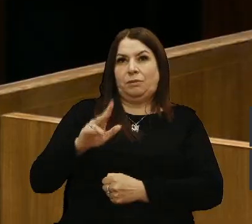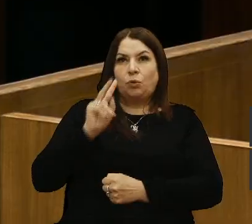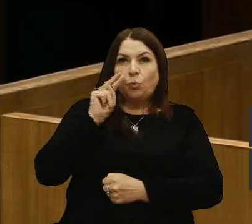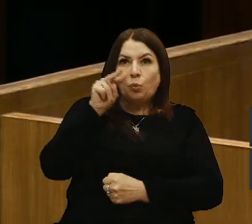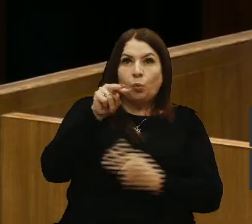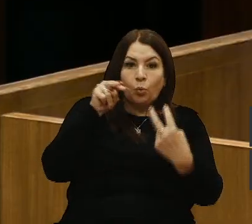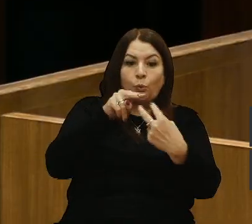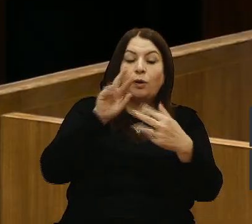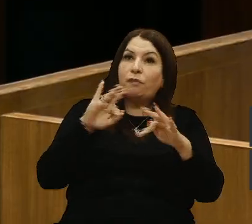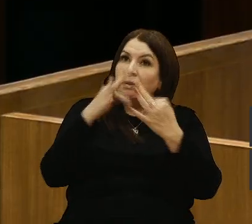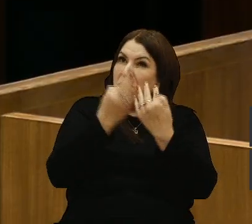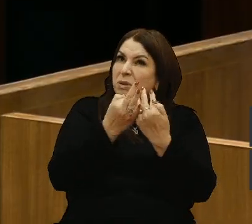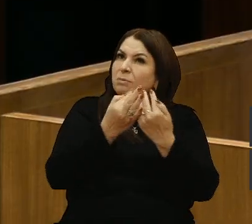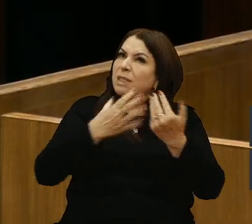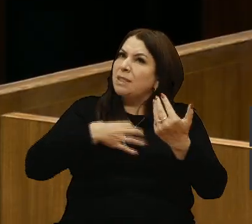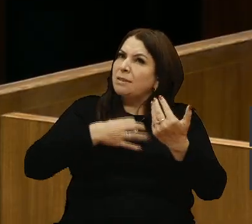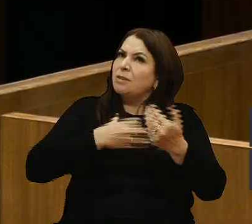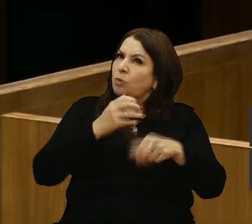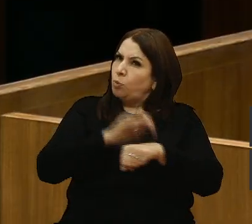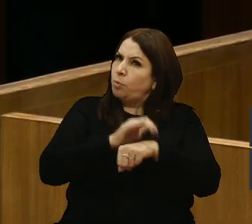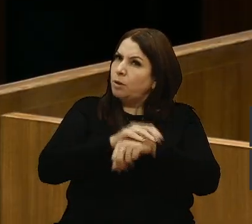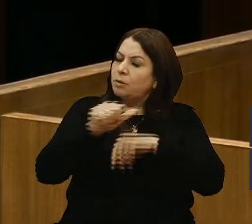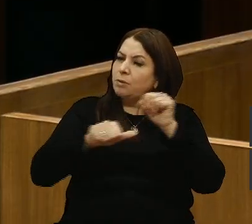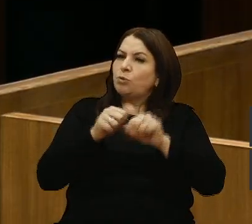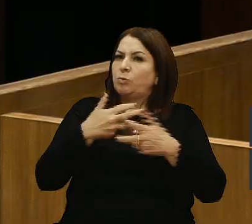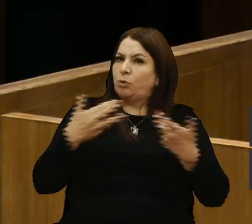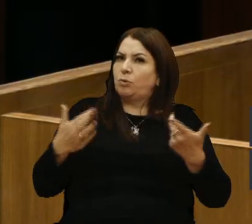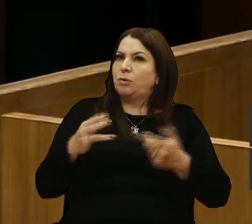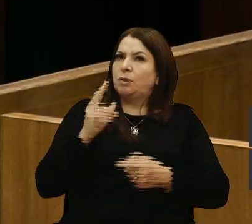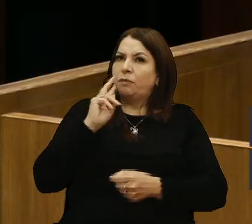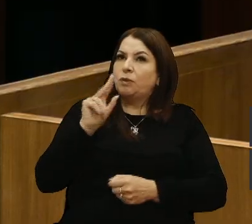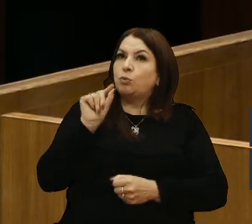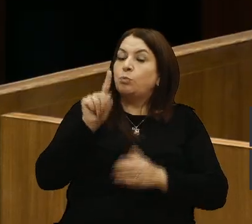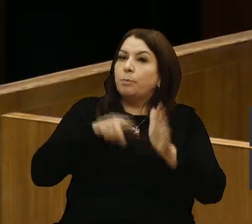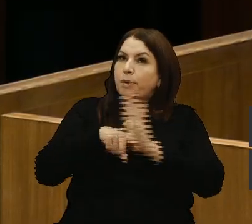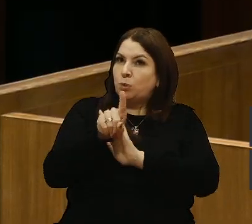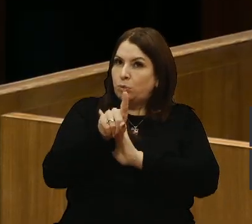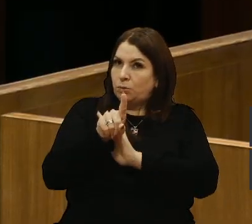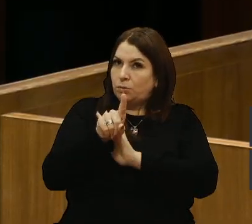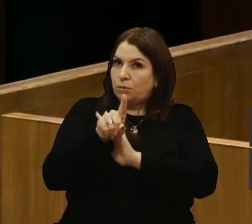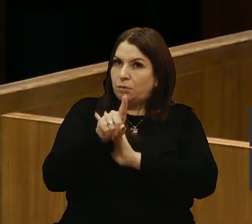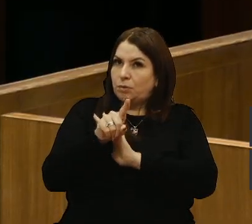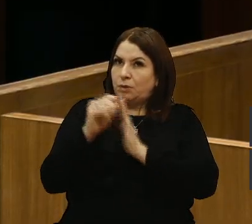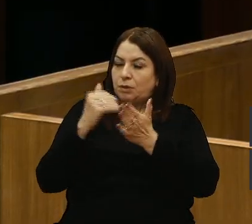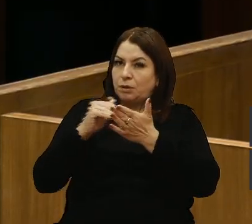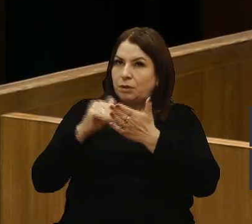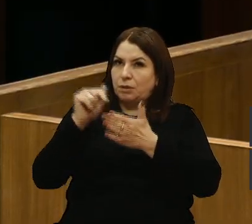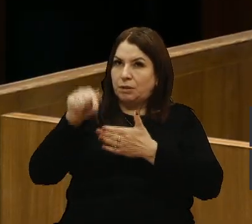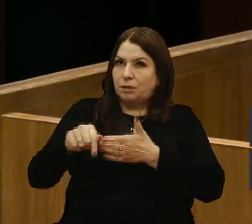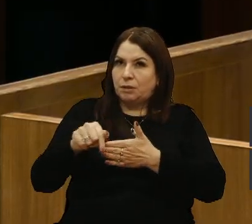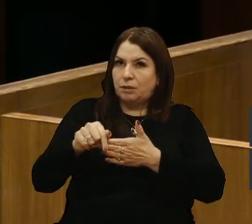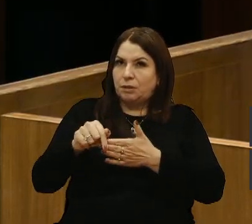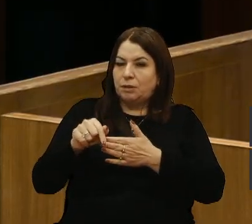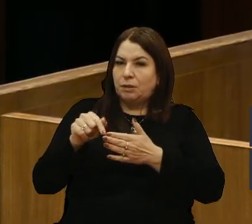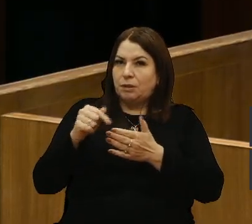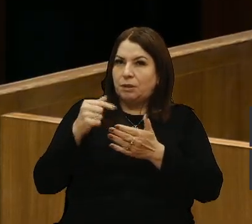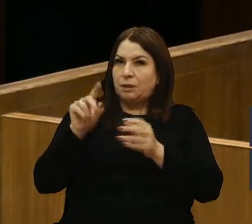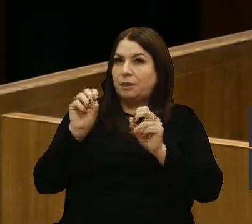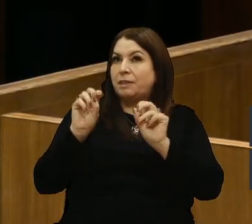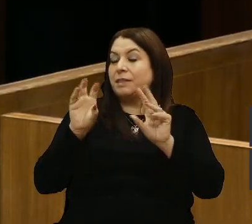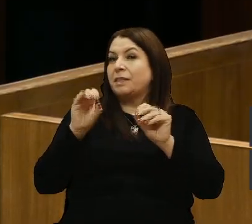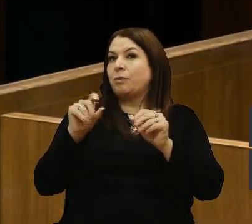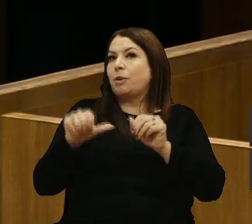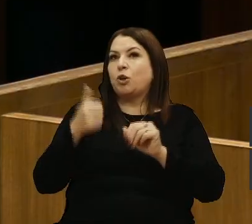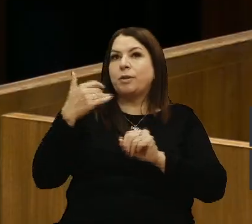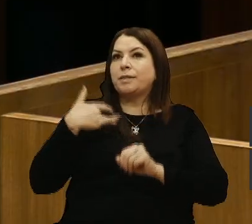olho do familiar para se sentir culpado e tentar mudar alguma coisa. Eu fiz uma pergunta para a secretária que esteve aqui dando aula, vereador Jack, sobre a